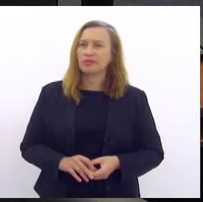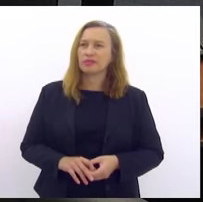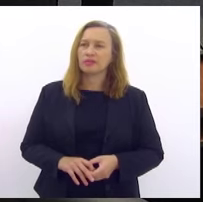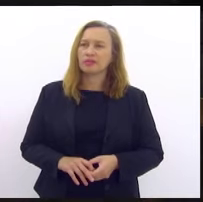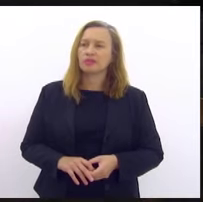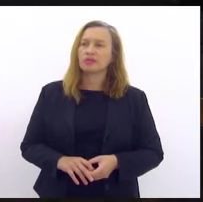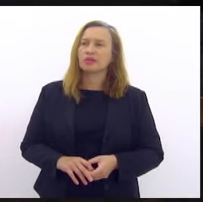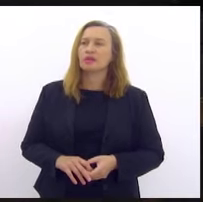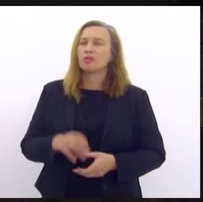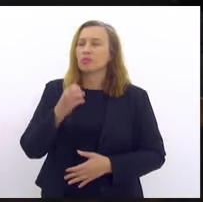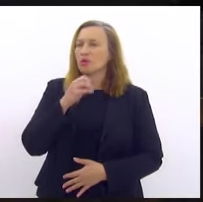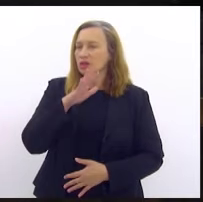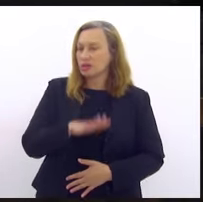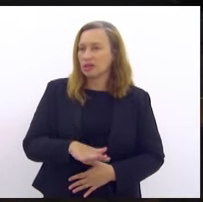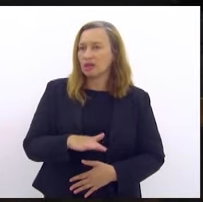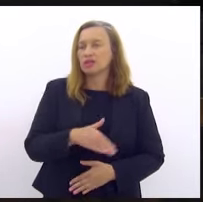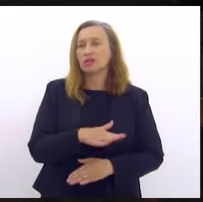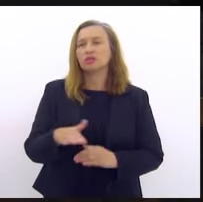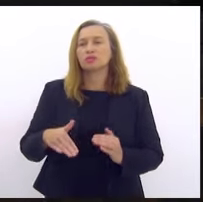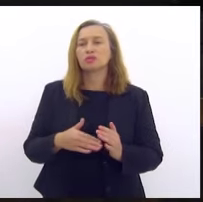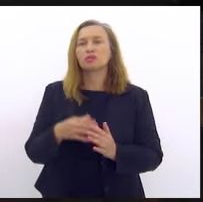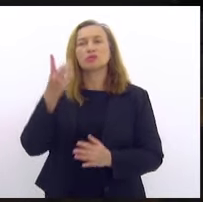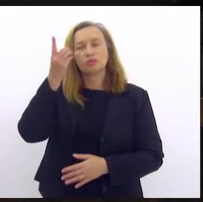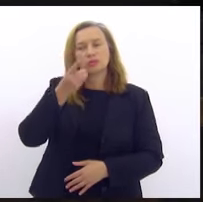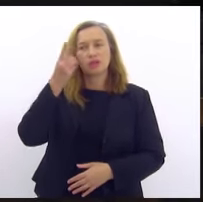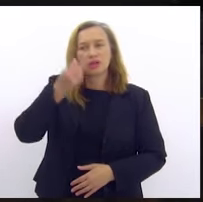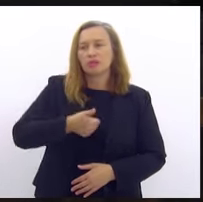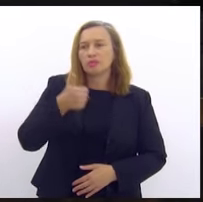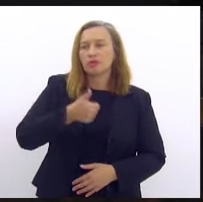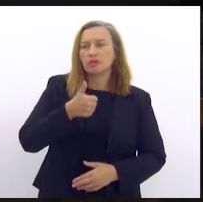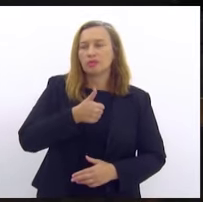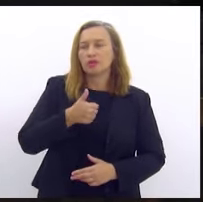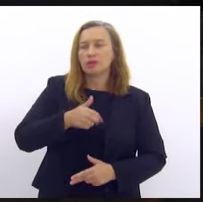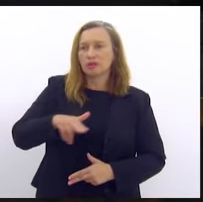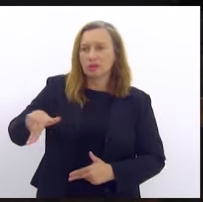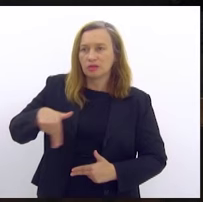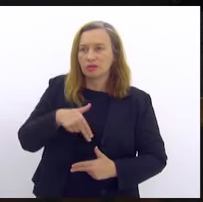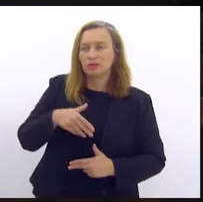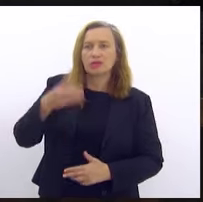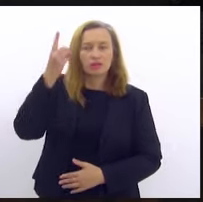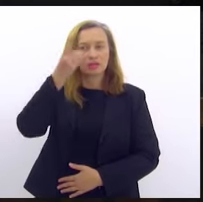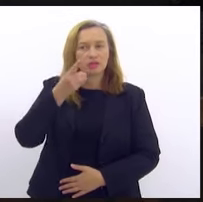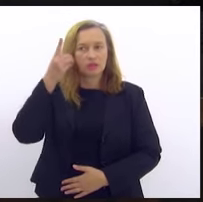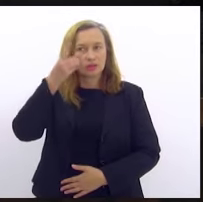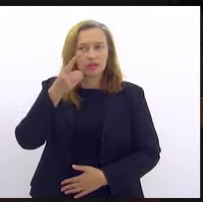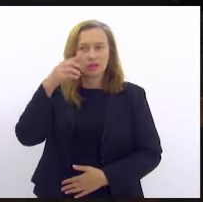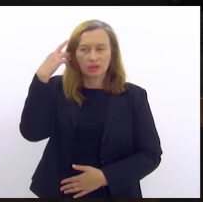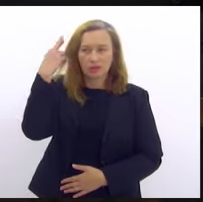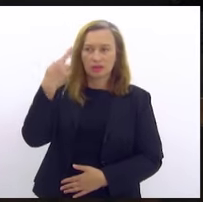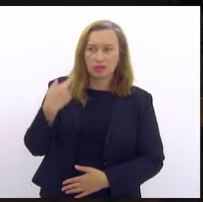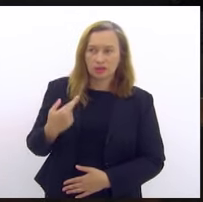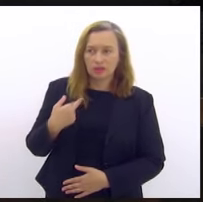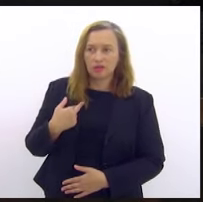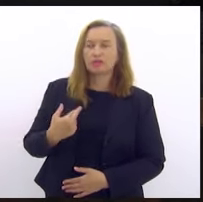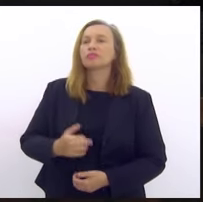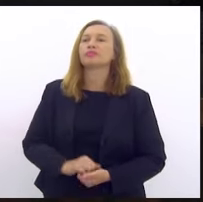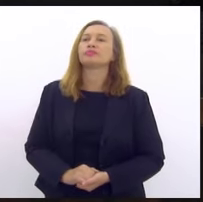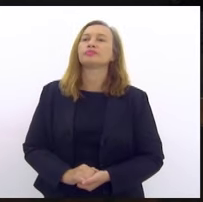Boa tarde, nossa nobre deputada, primeira deputada inscrita, nossa nobre deputada Renata Souza.